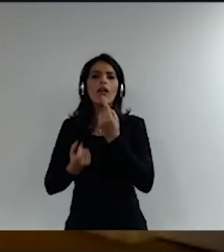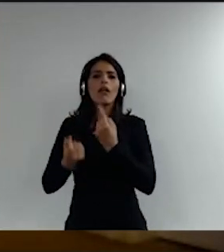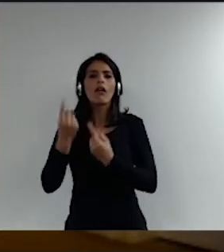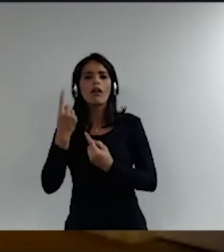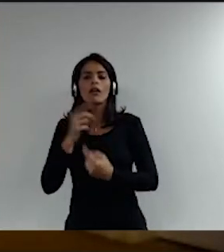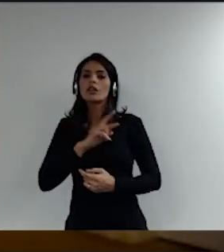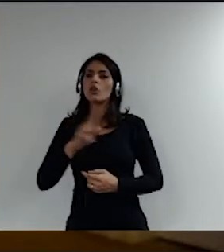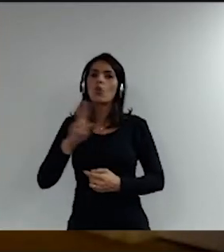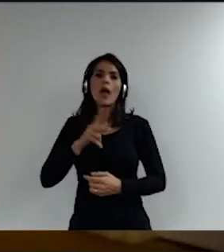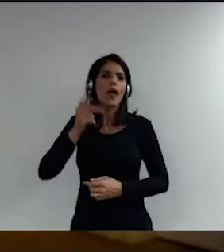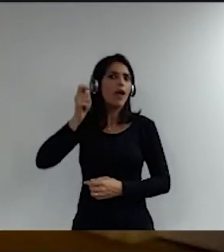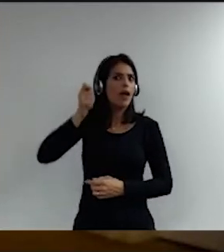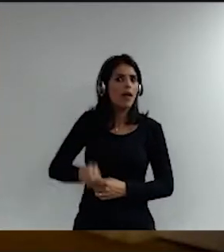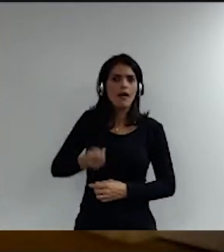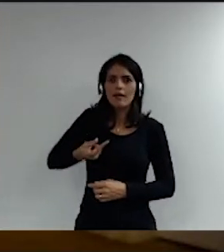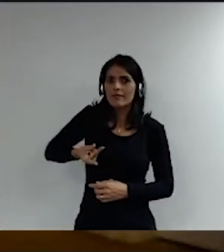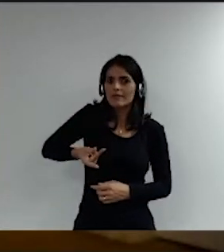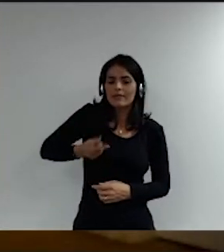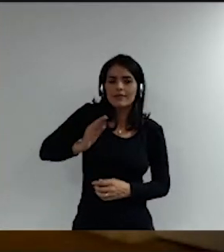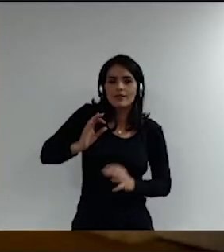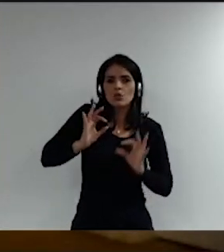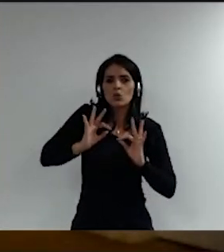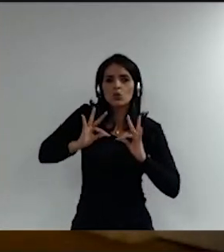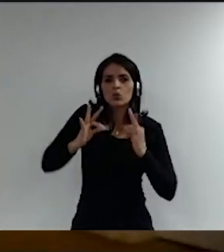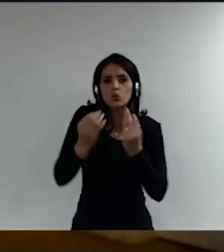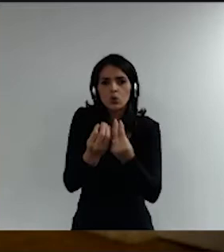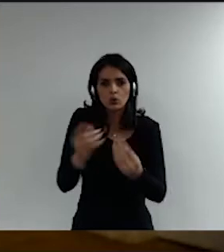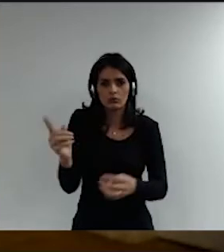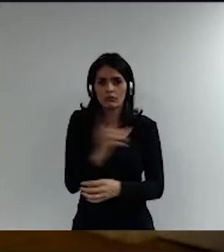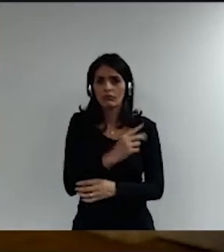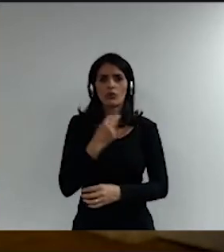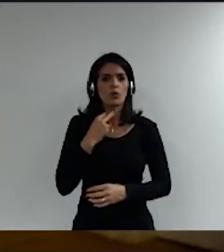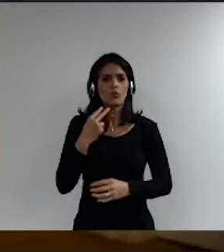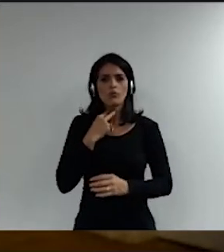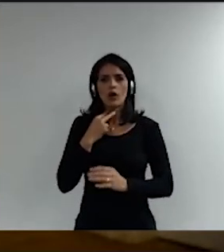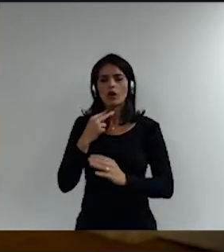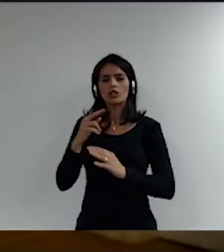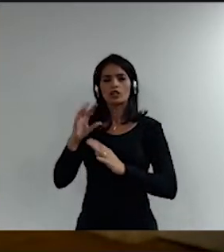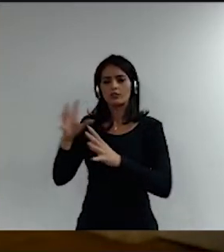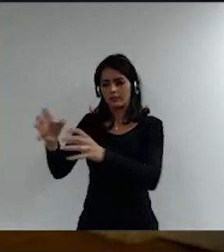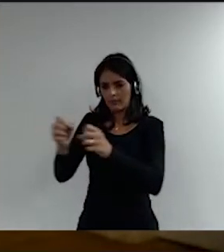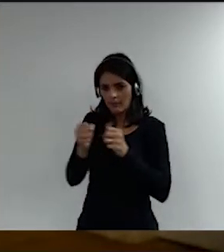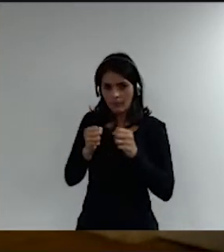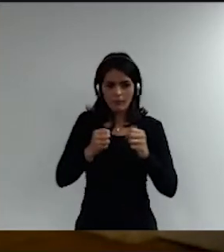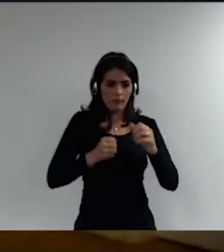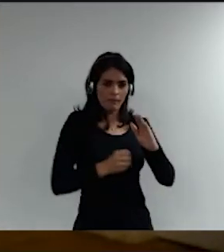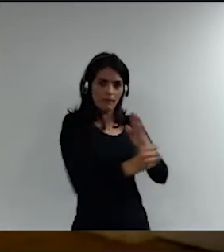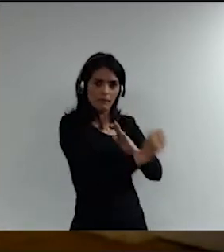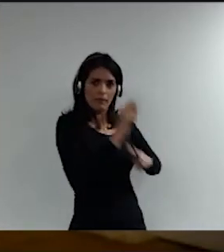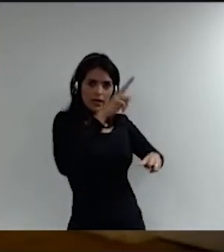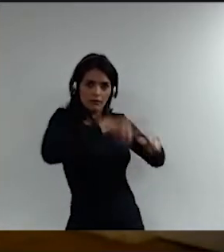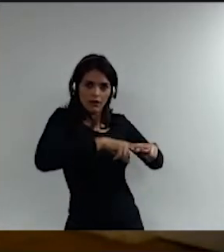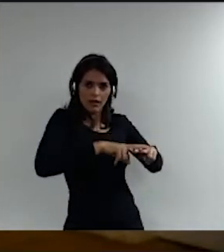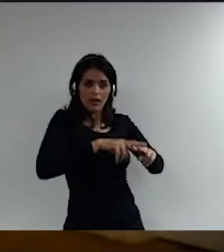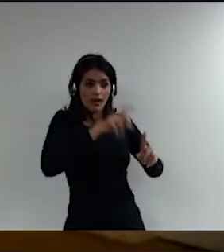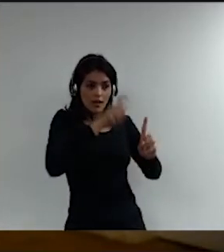e não a regra. Não se pode prender para delatar, para pressionar para delatar.